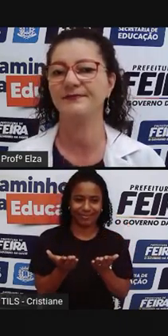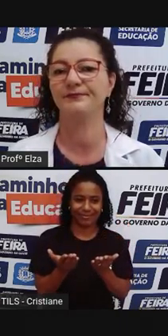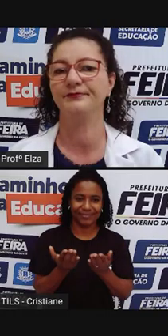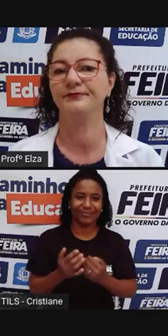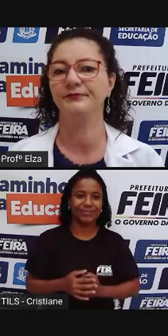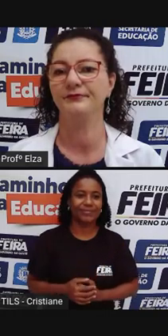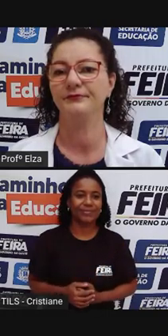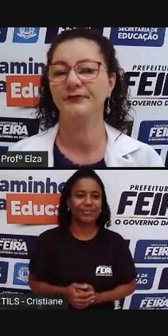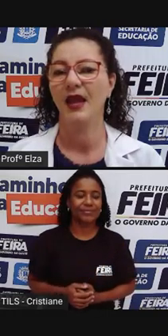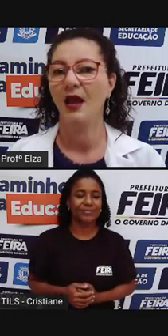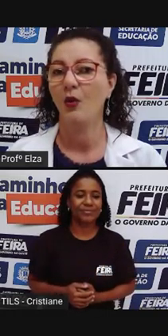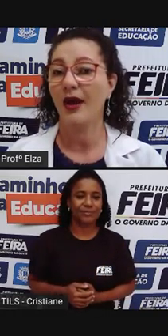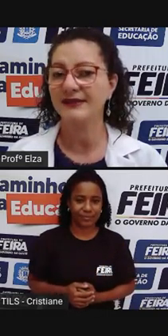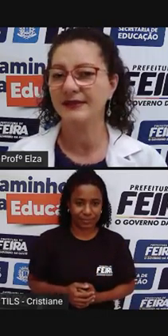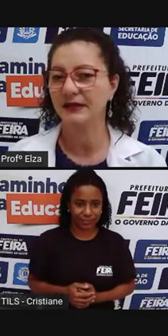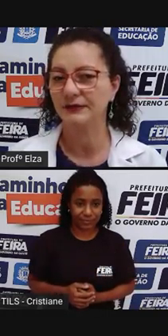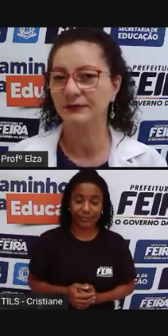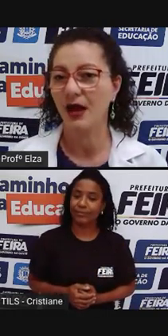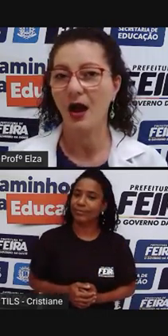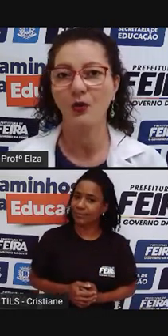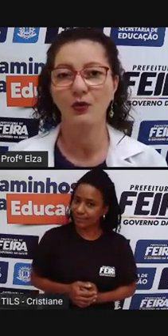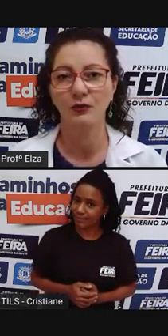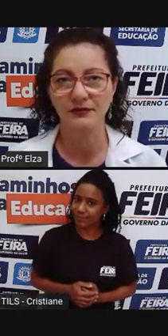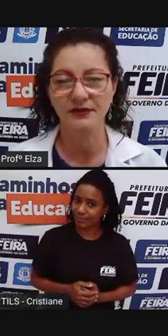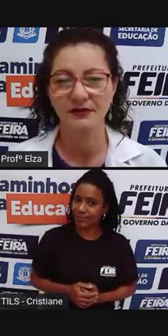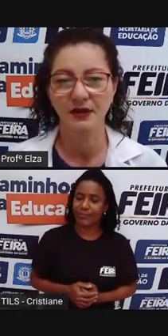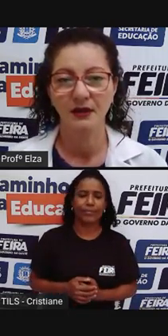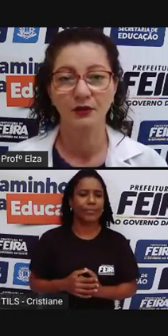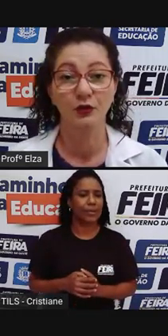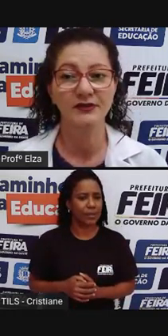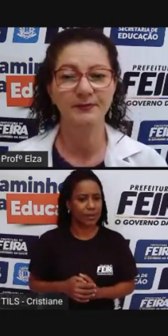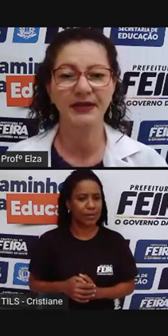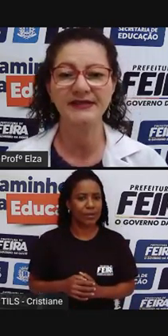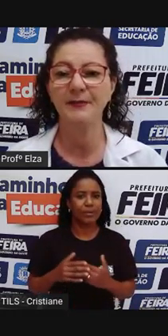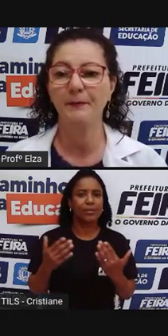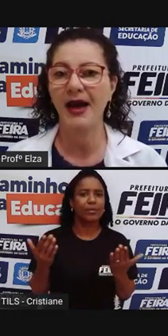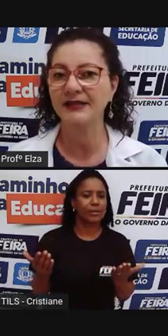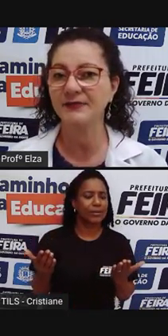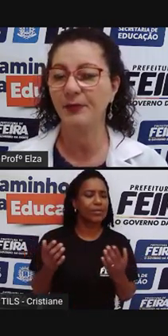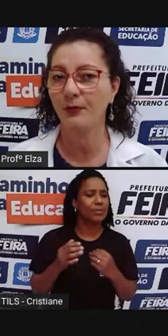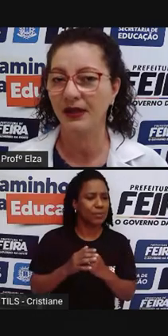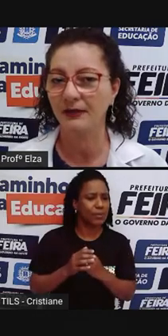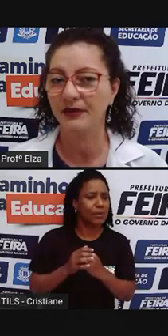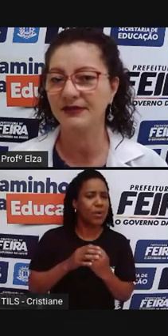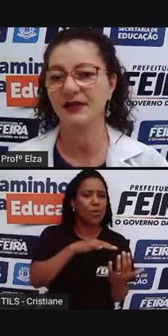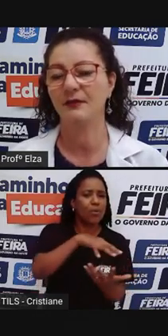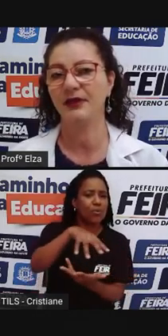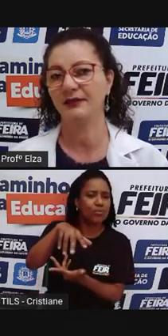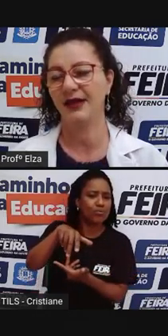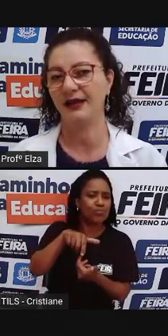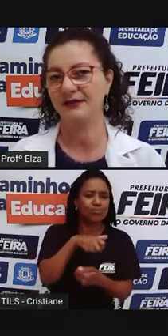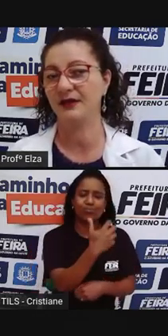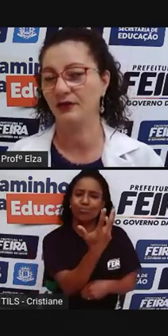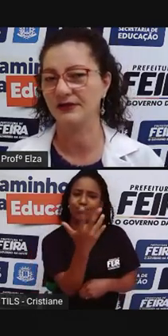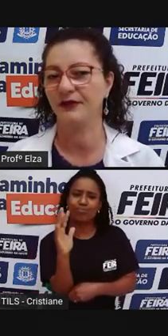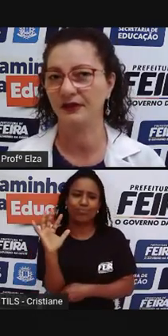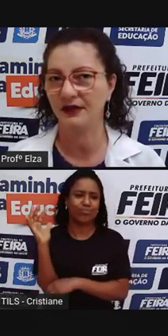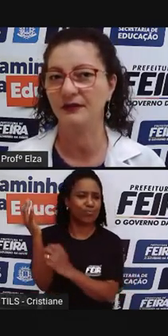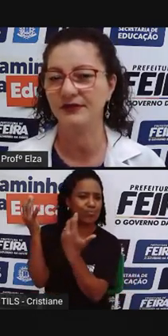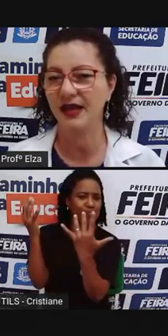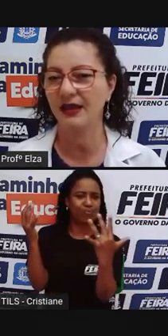problems? Quais são alguns dos principais problemas ambientais que